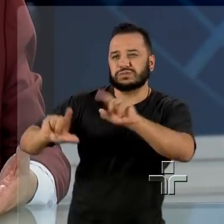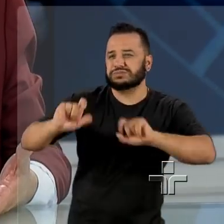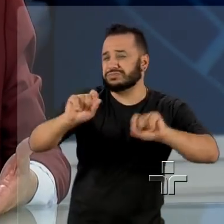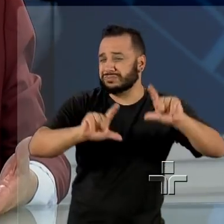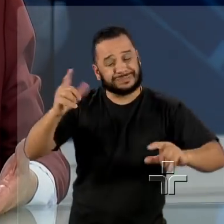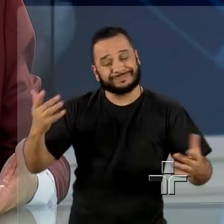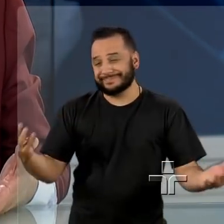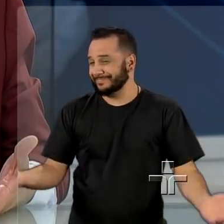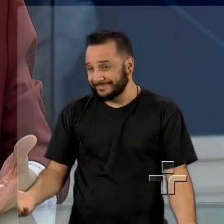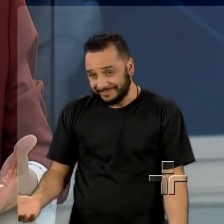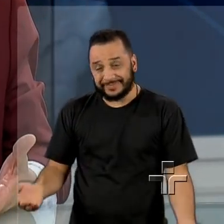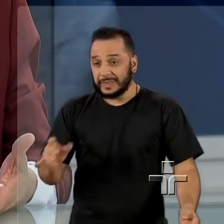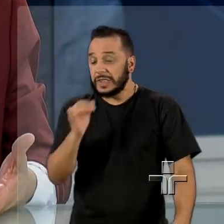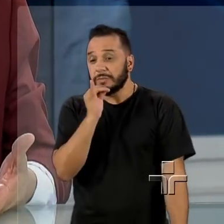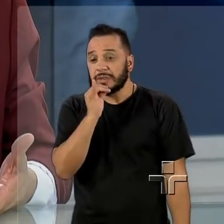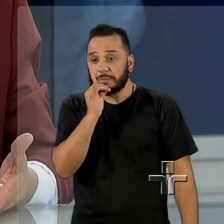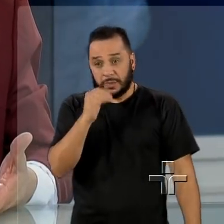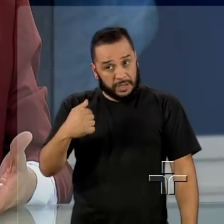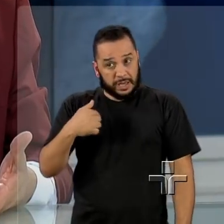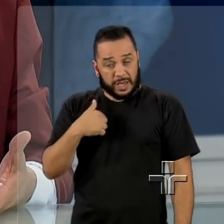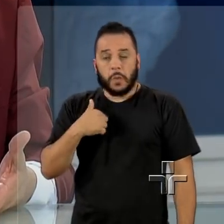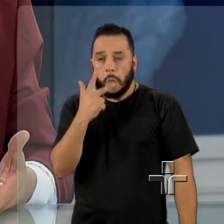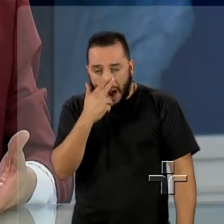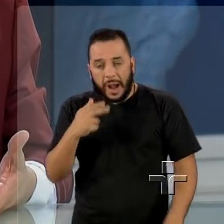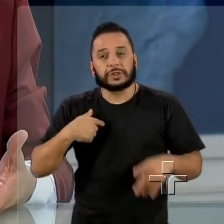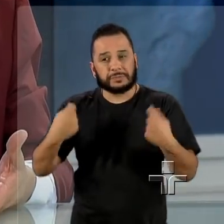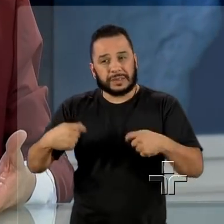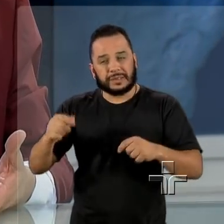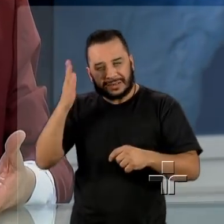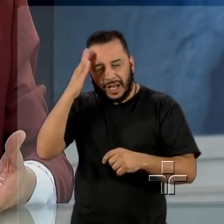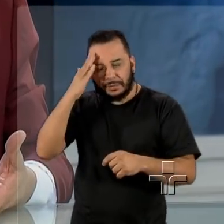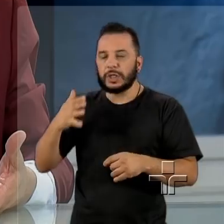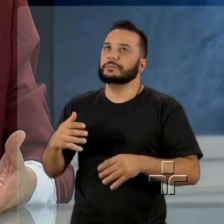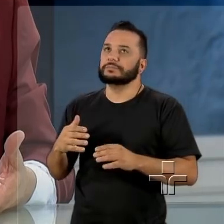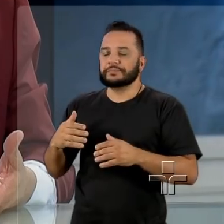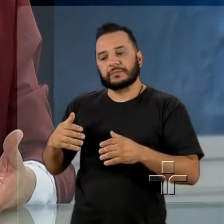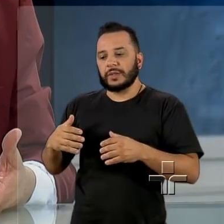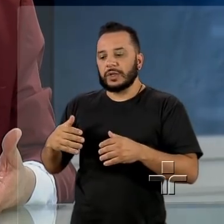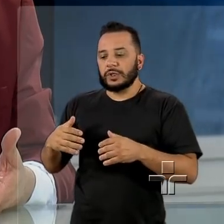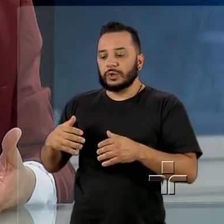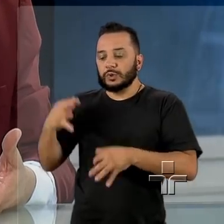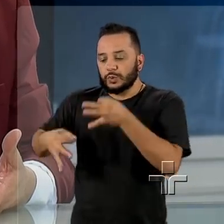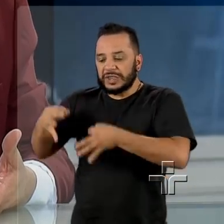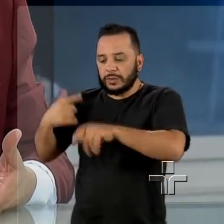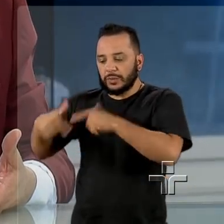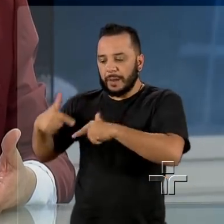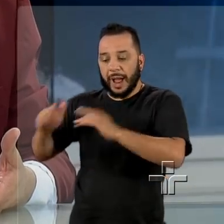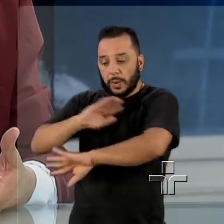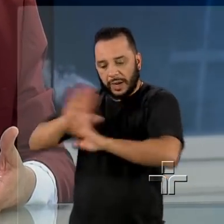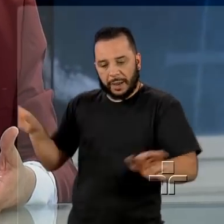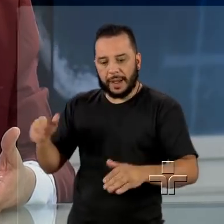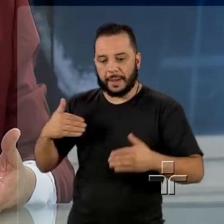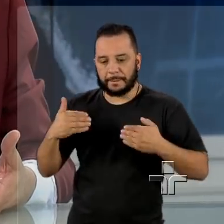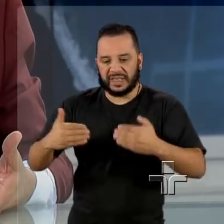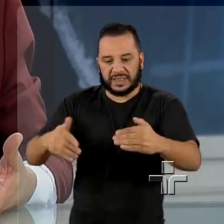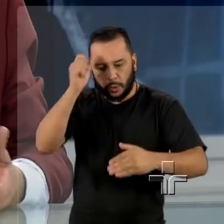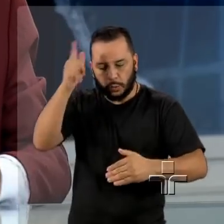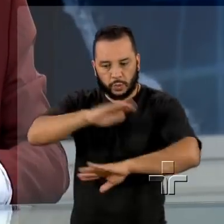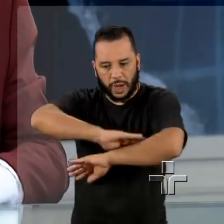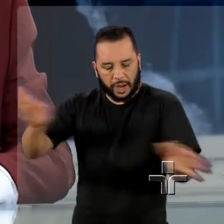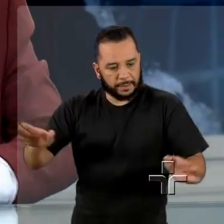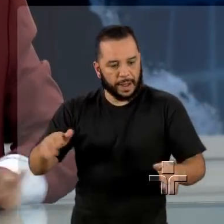do poder. Eu acho que a corrupção atrapalha, mesmo concordo plenamente com essa ideia de que uma certa corrupção